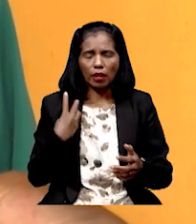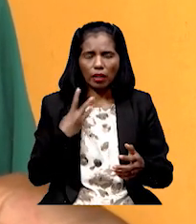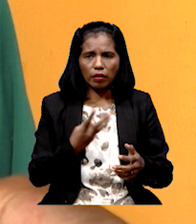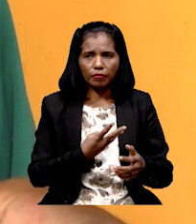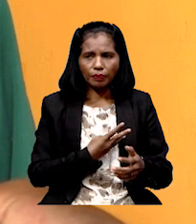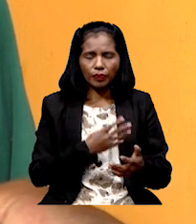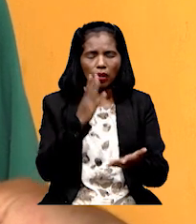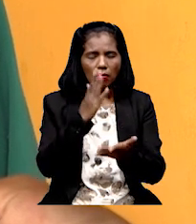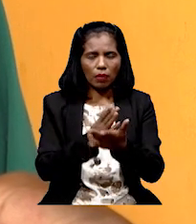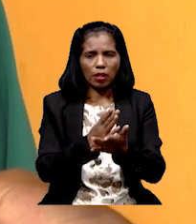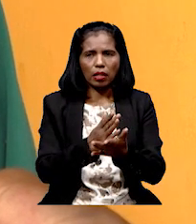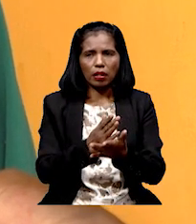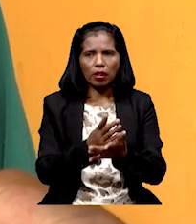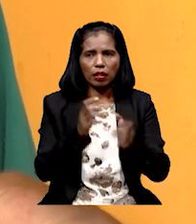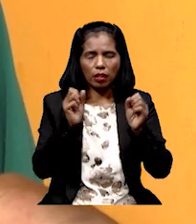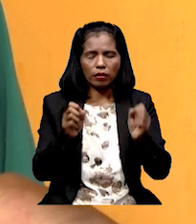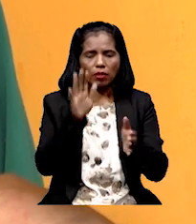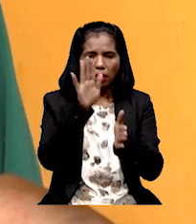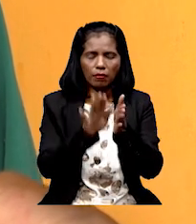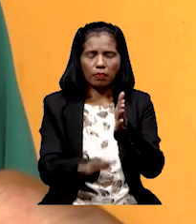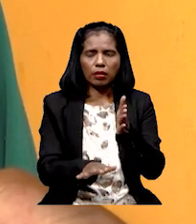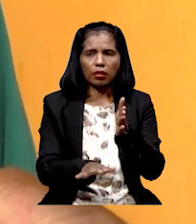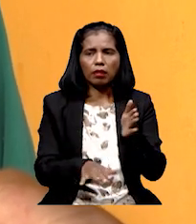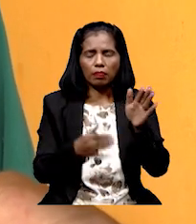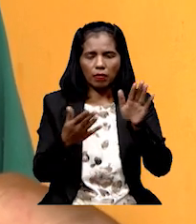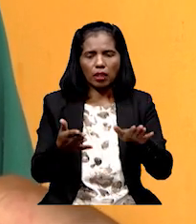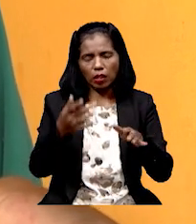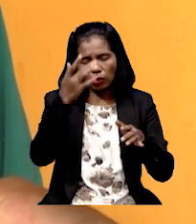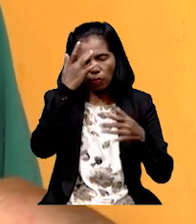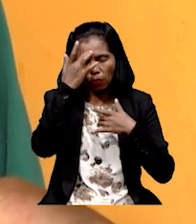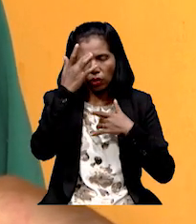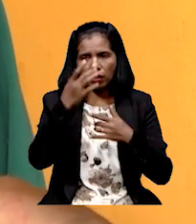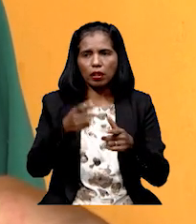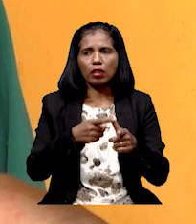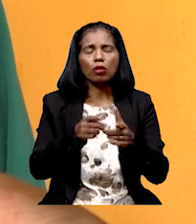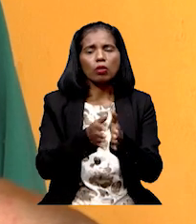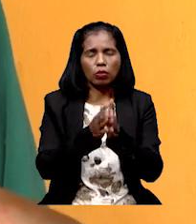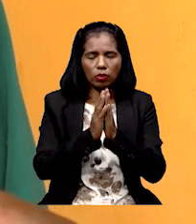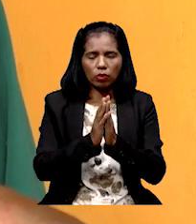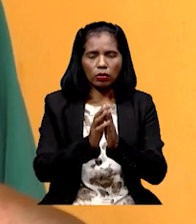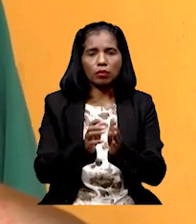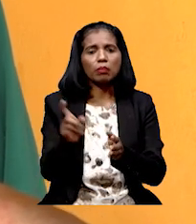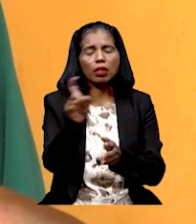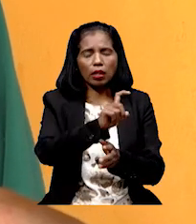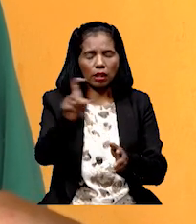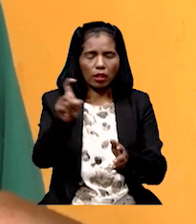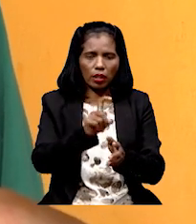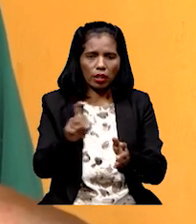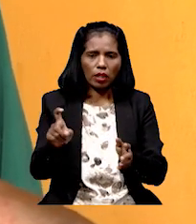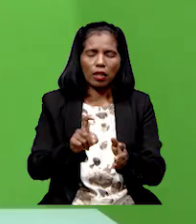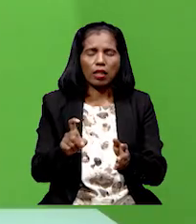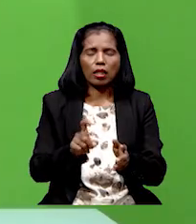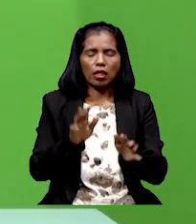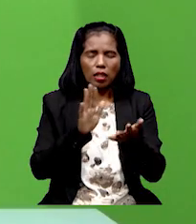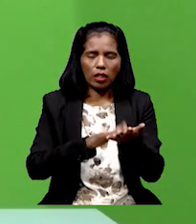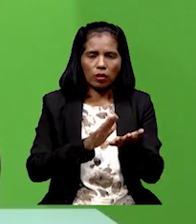hal prevensaun ba idane para kamenus mate no moras di kliu khusus prato vele rega yang baru bisa baru kata berrega sekolah